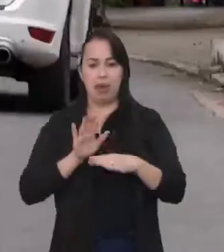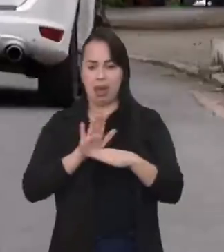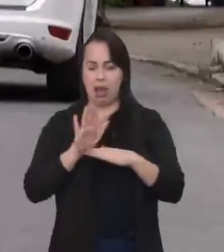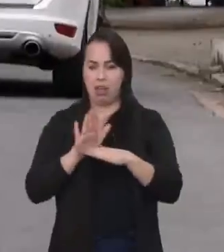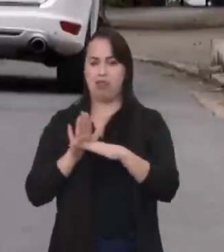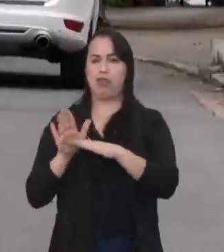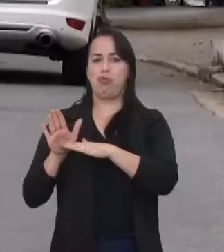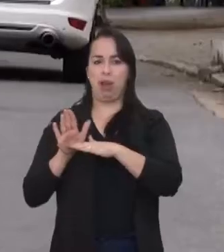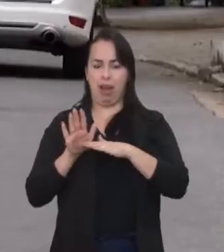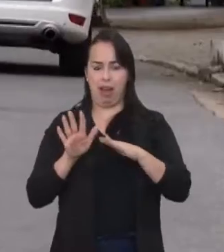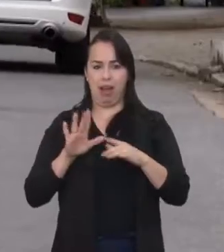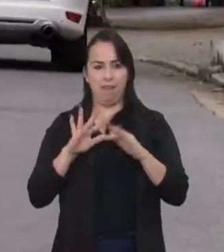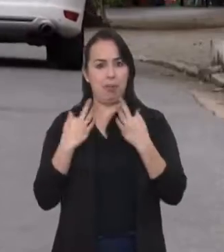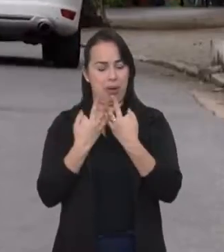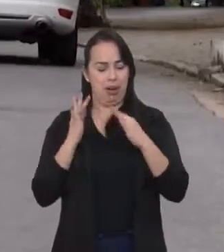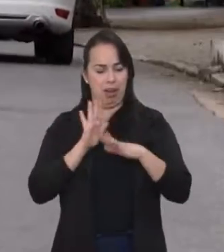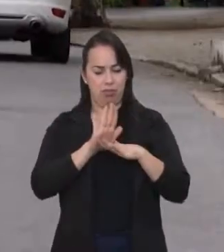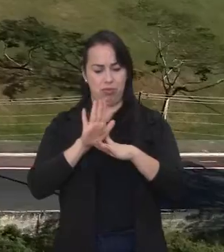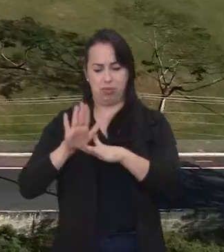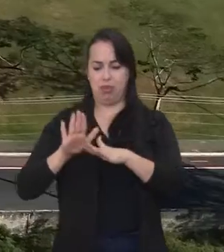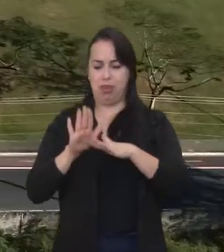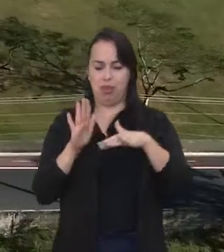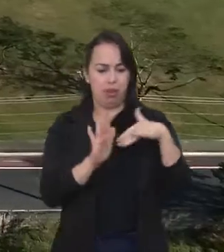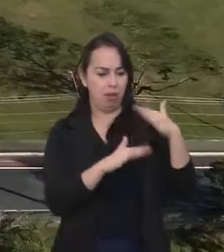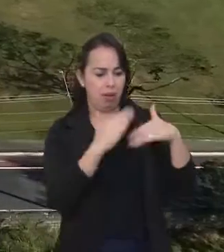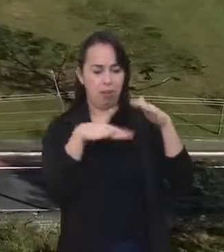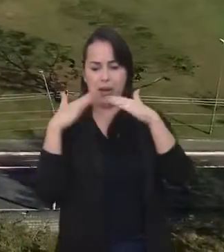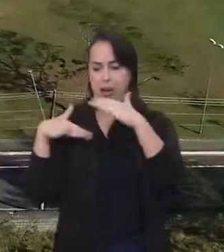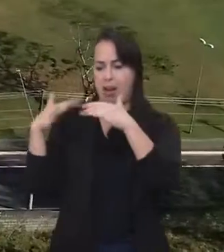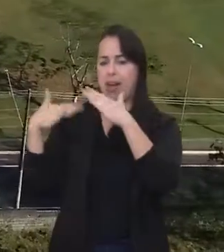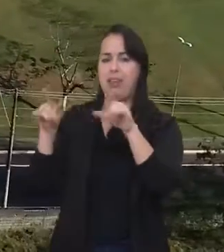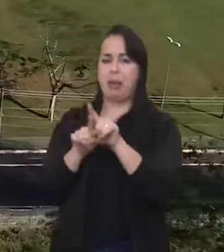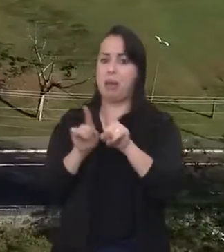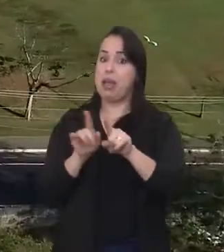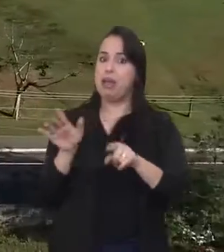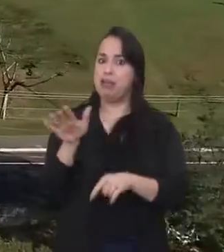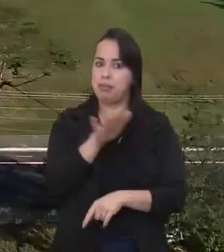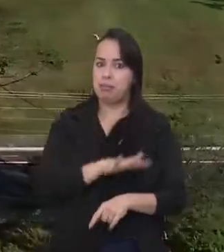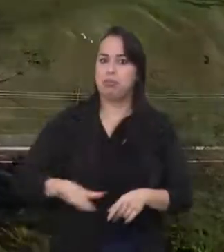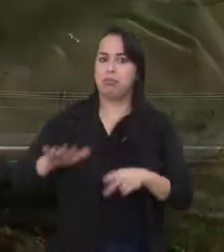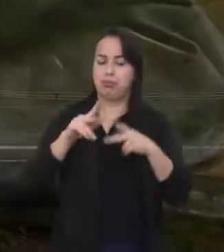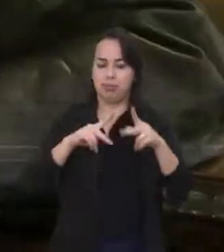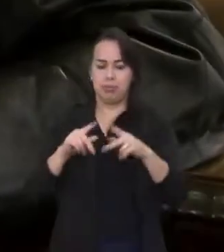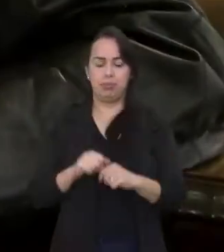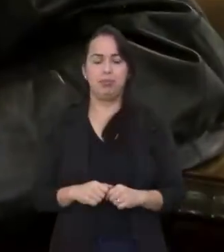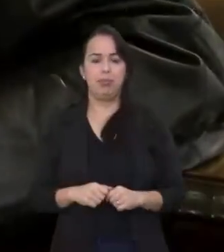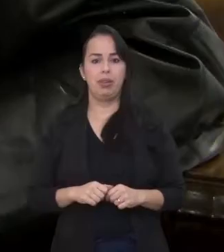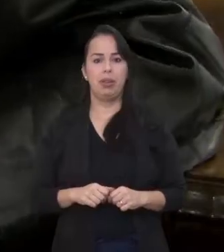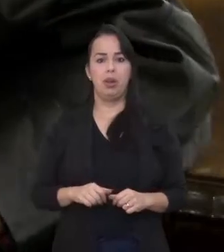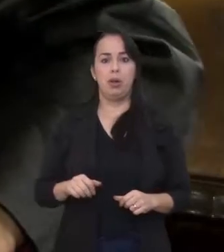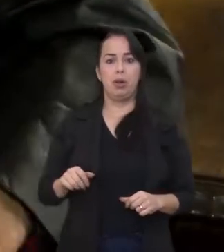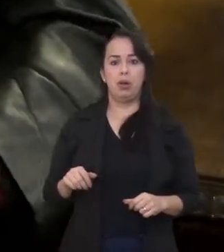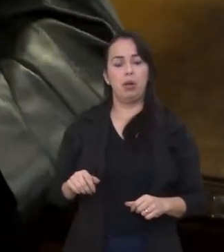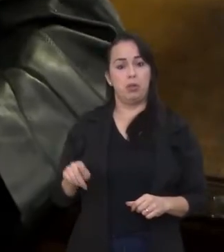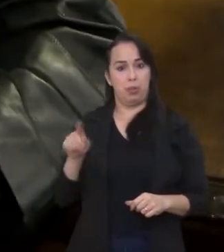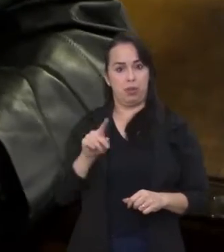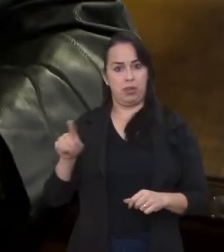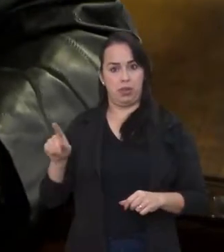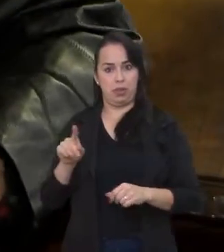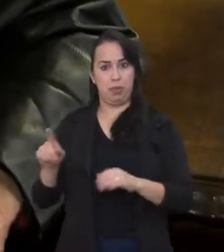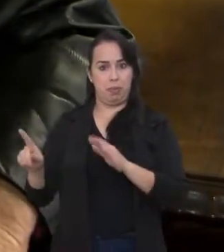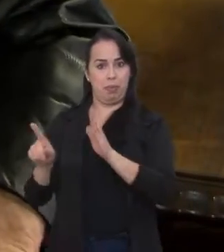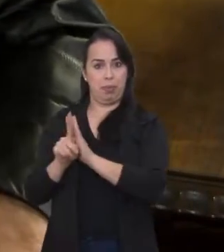no desenvolvimento do Jardim Esplanada e da própria cidade. E os professores do ITA viram a